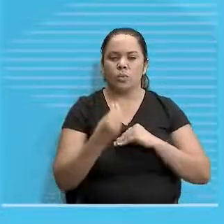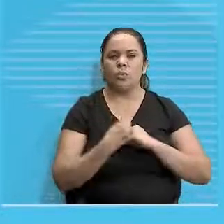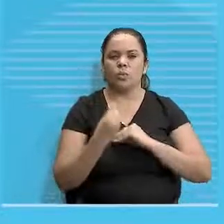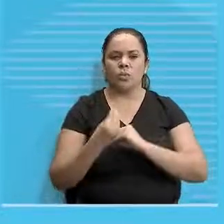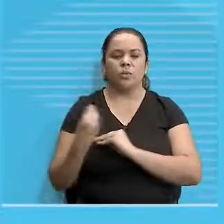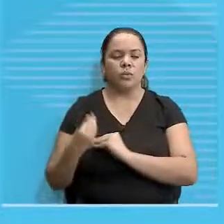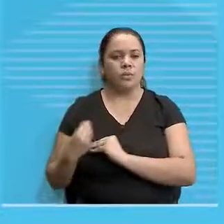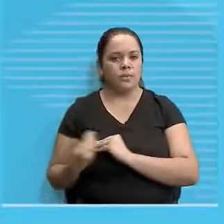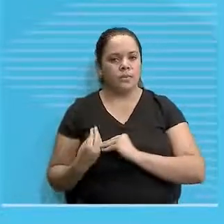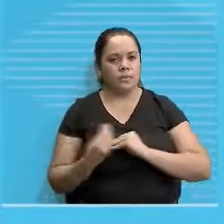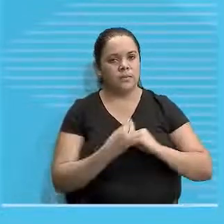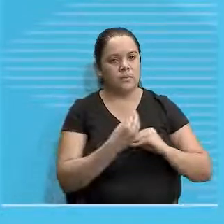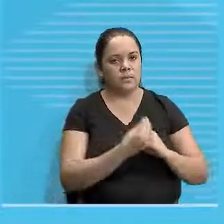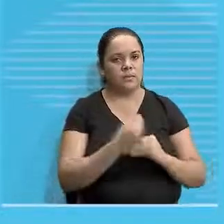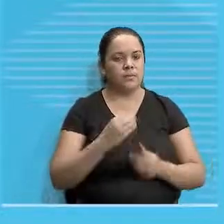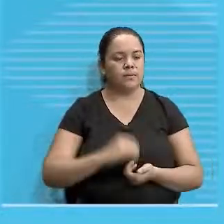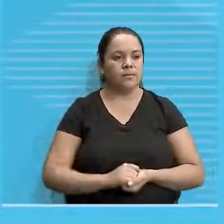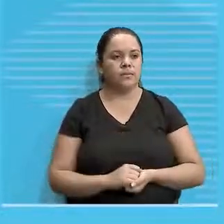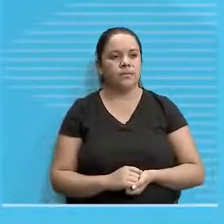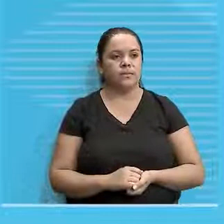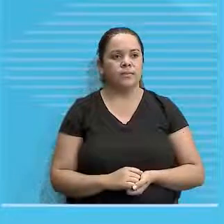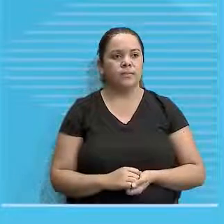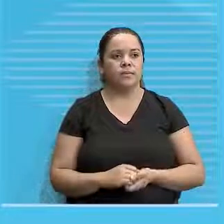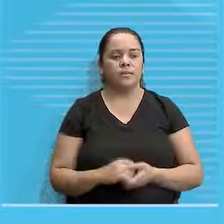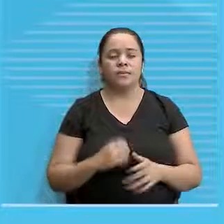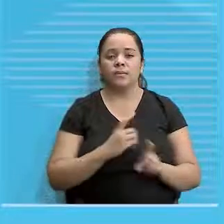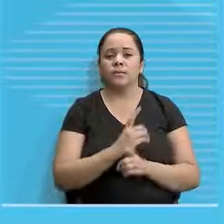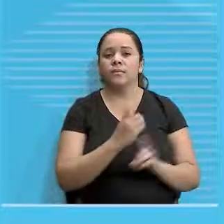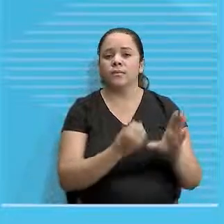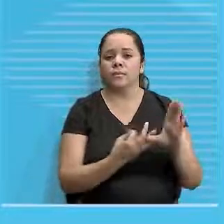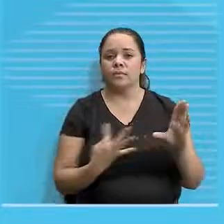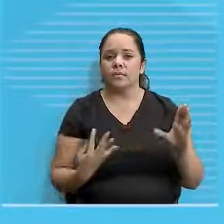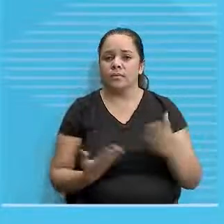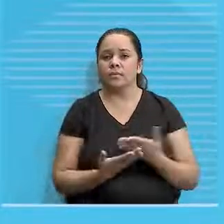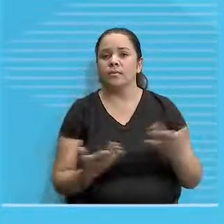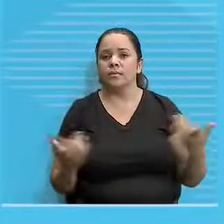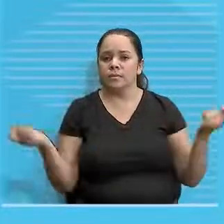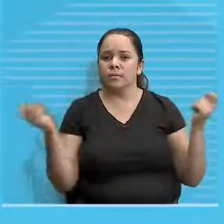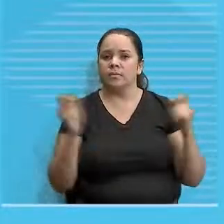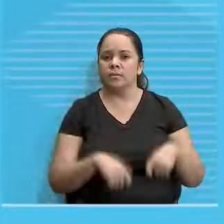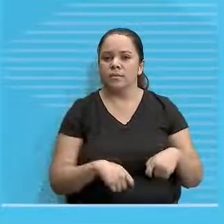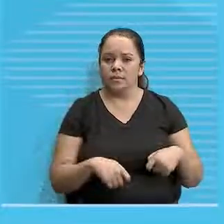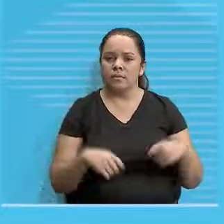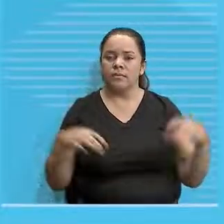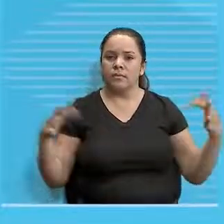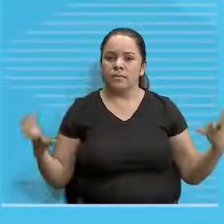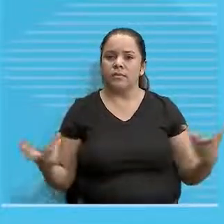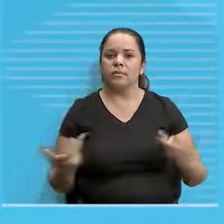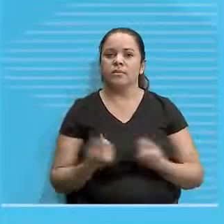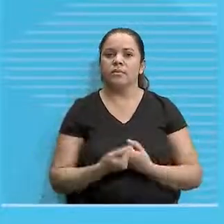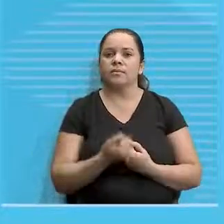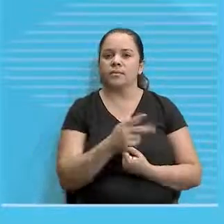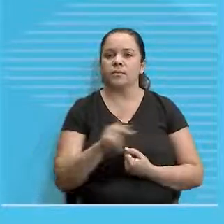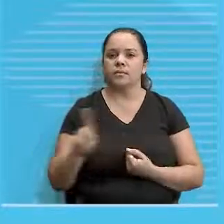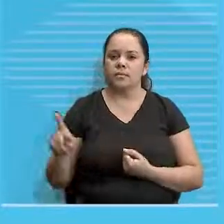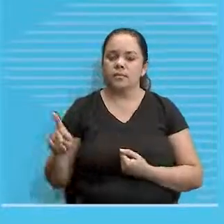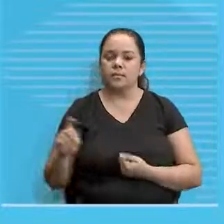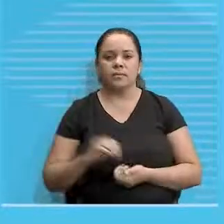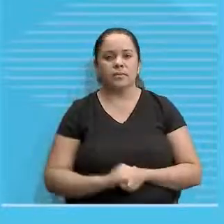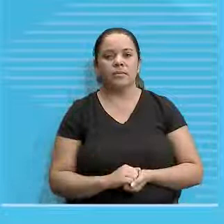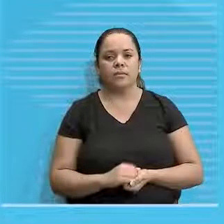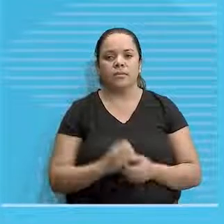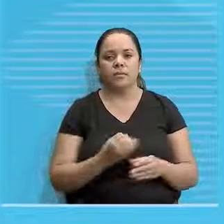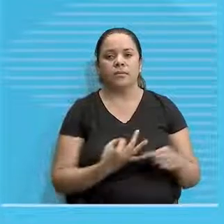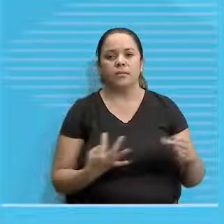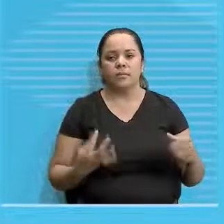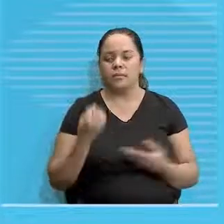Então, identificar as características que você possui que são positivas ou outras que você precisa melhorar,